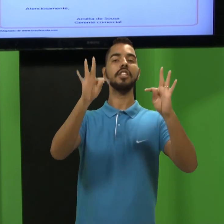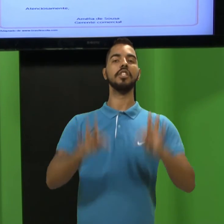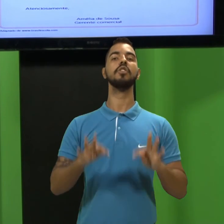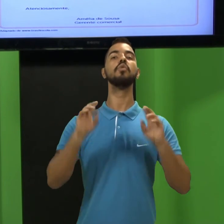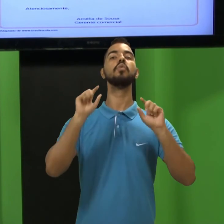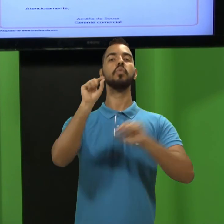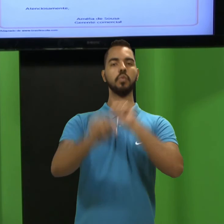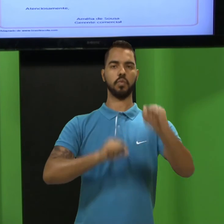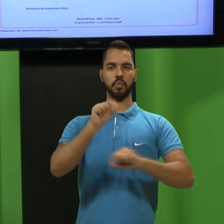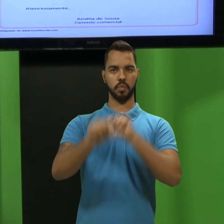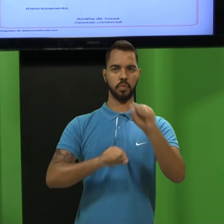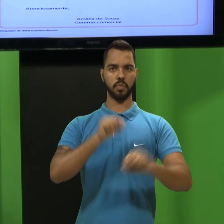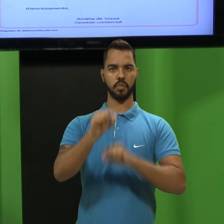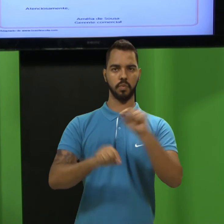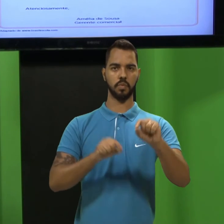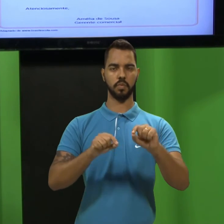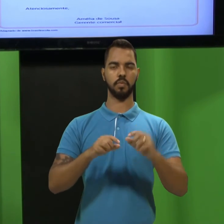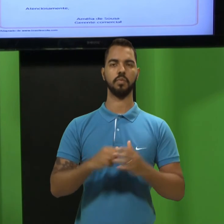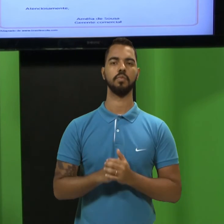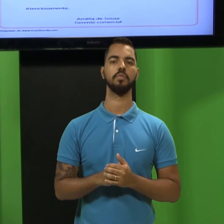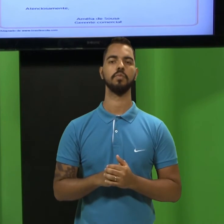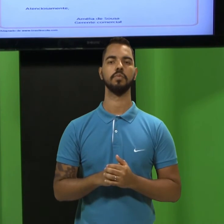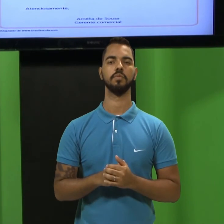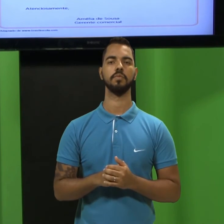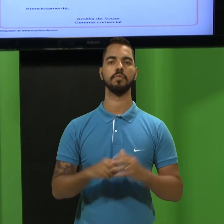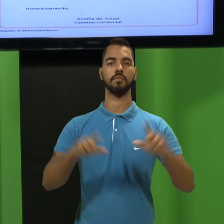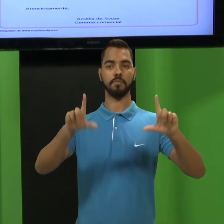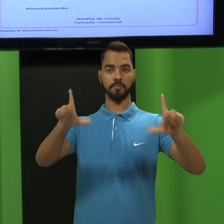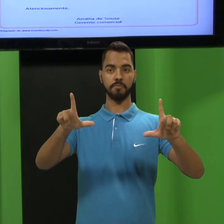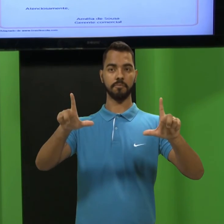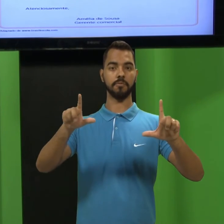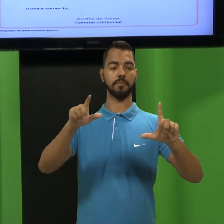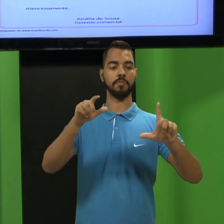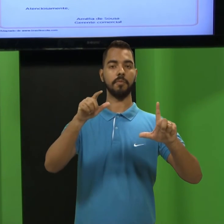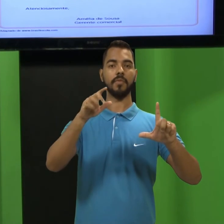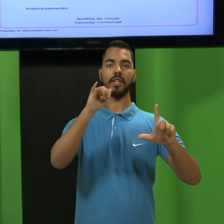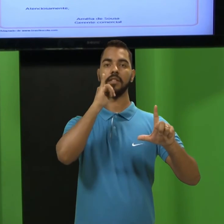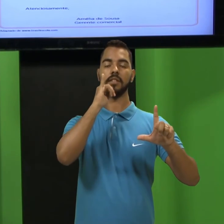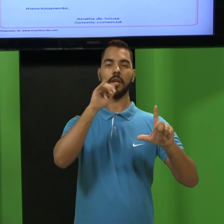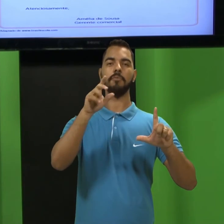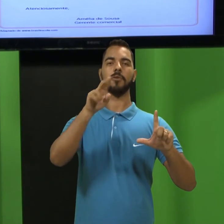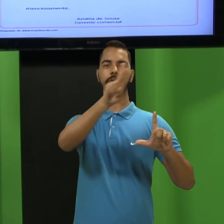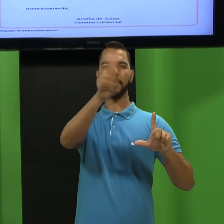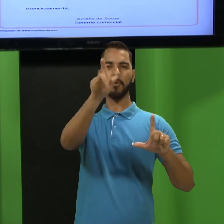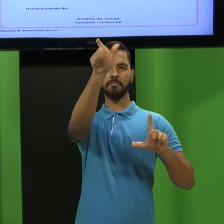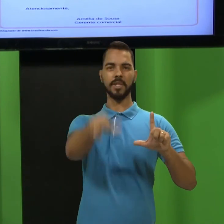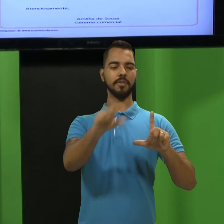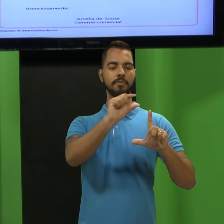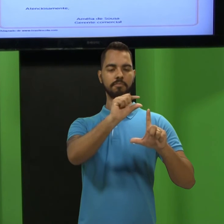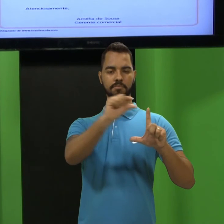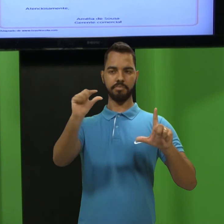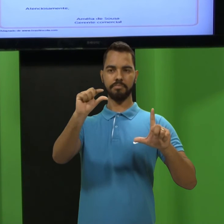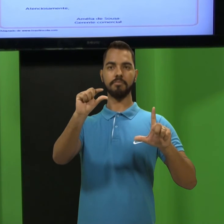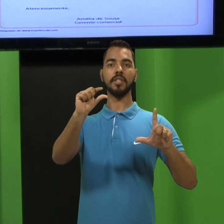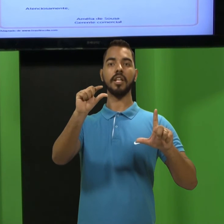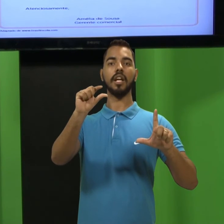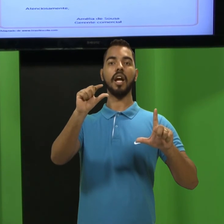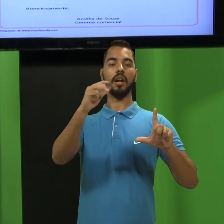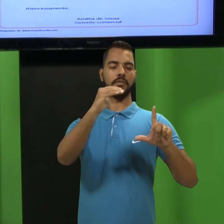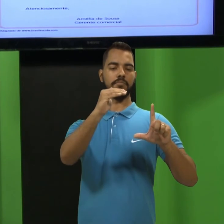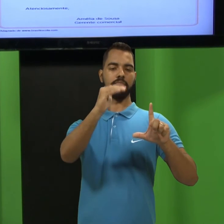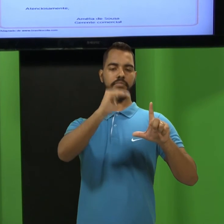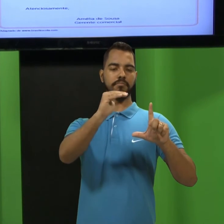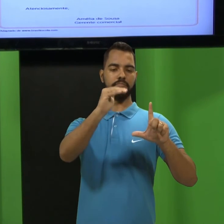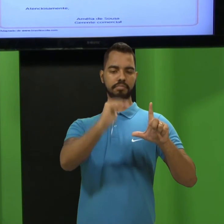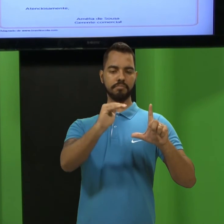ser grafado 2 espaços após o destinatário. E aí nós temos o vocativo, né? O vocativo é o pronome de